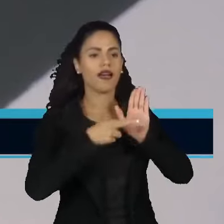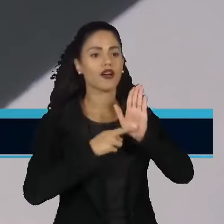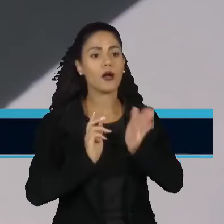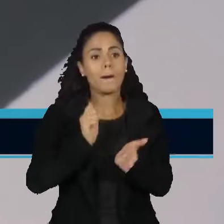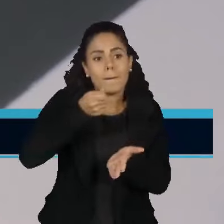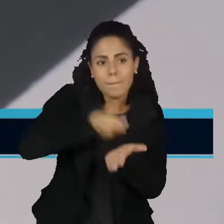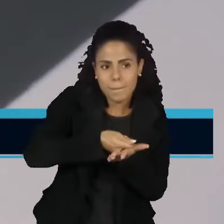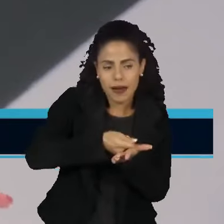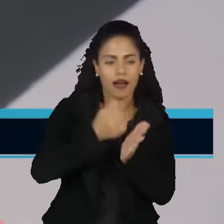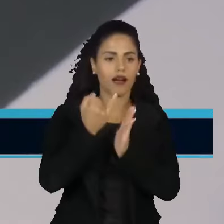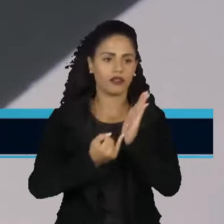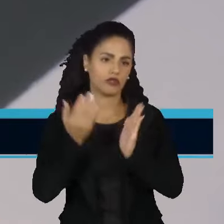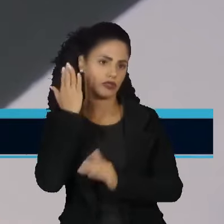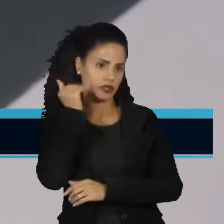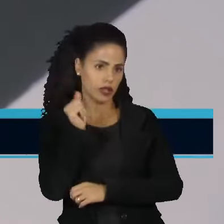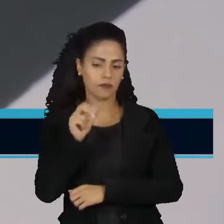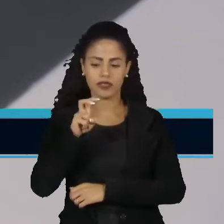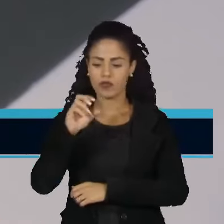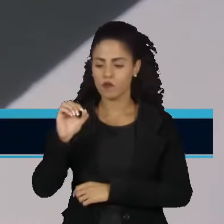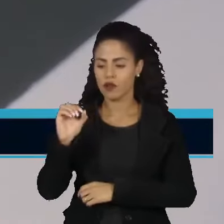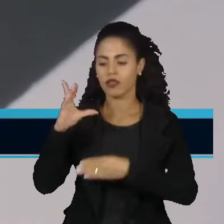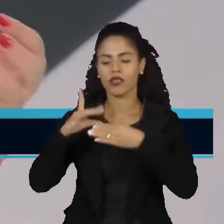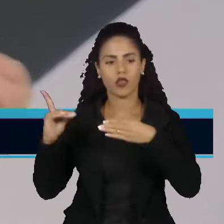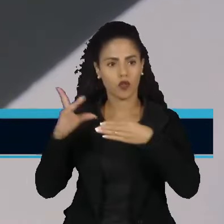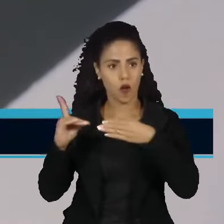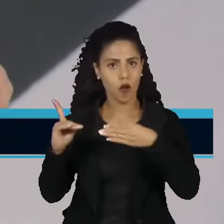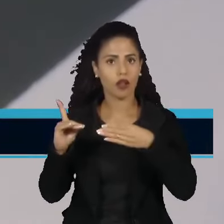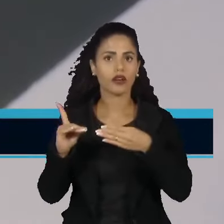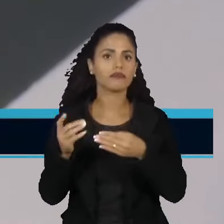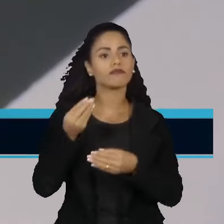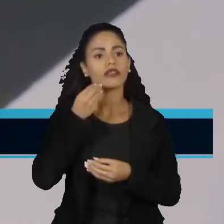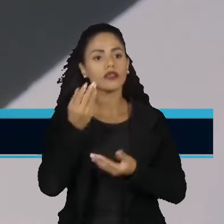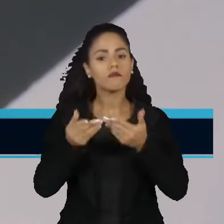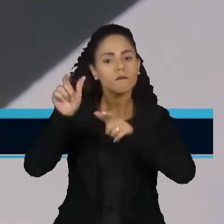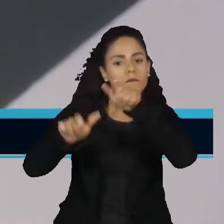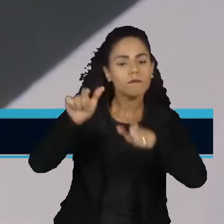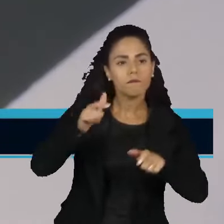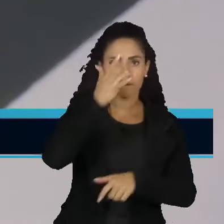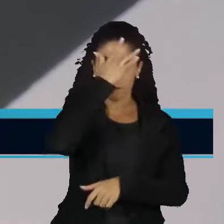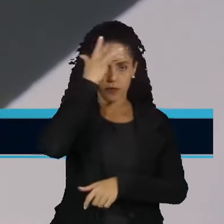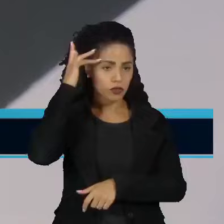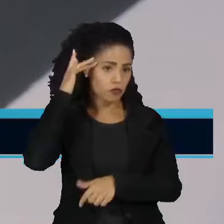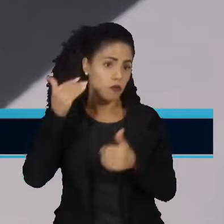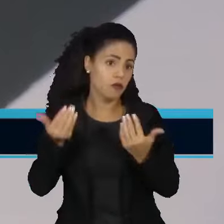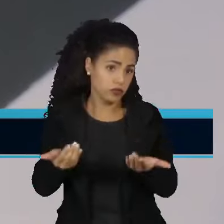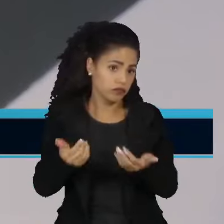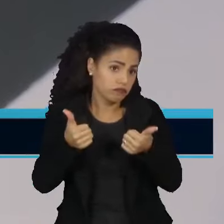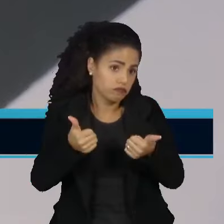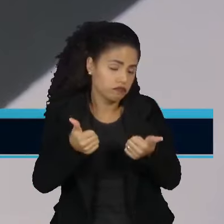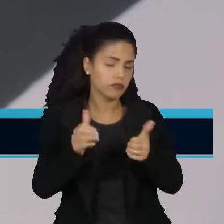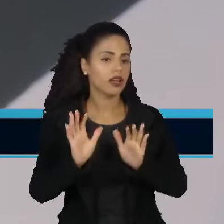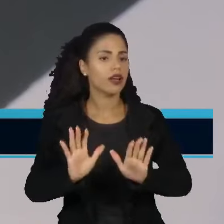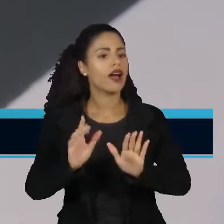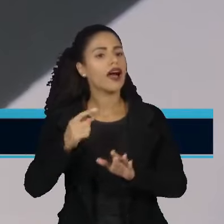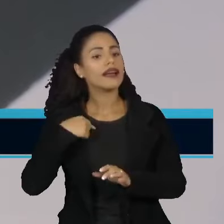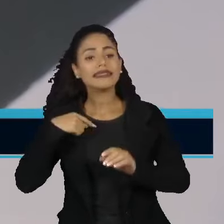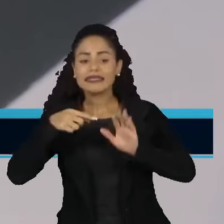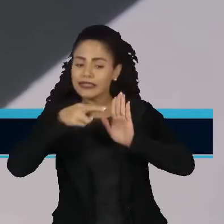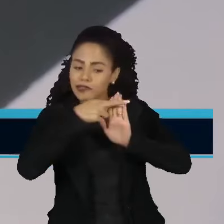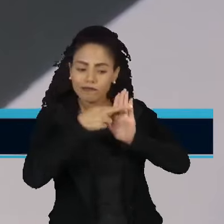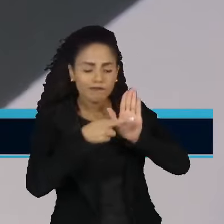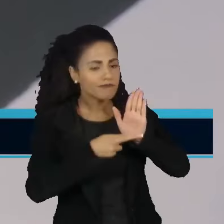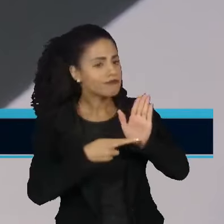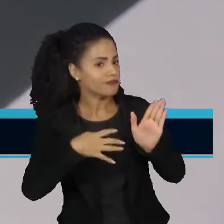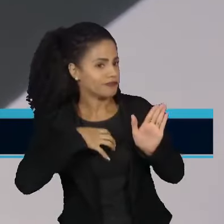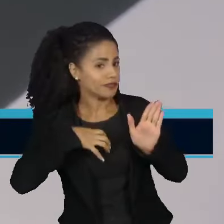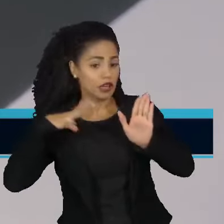Essa regra da isenção dos $50, na verdade, seria entre pessoas físicas, isso já não acontece, né? Eles têm todas as formas